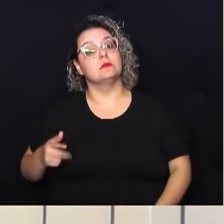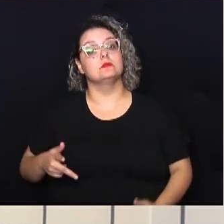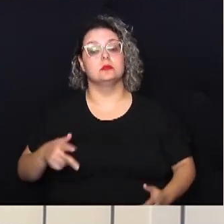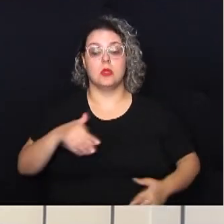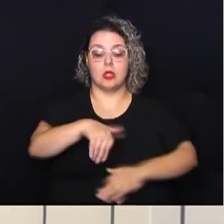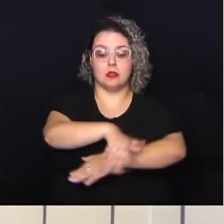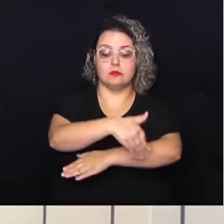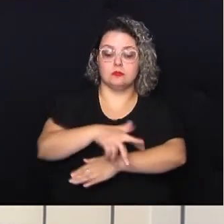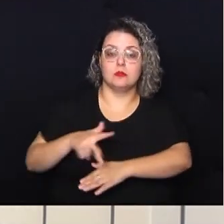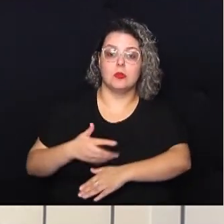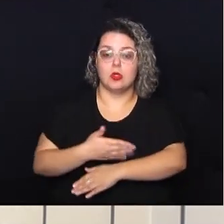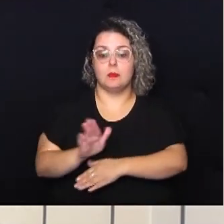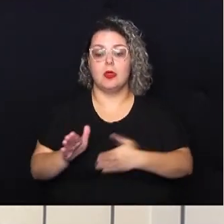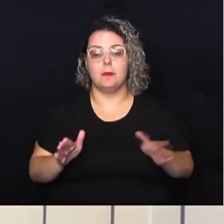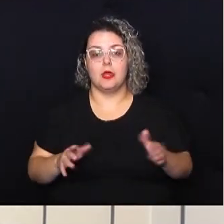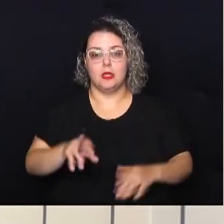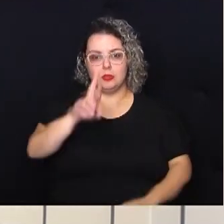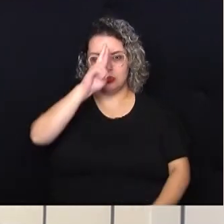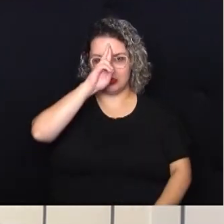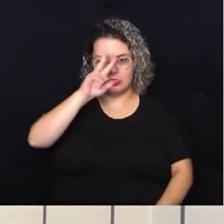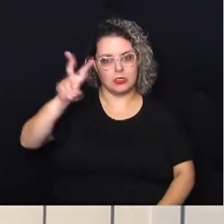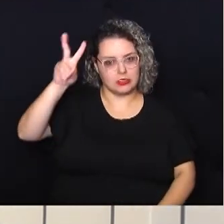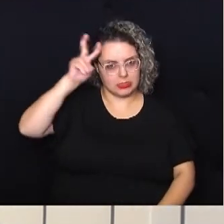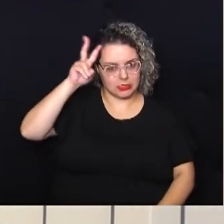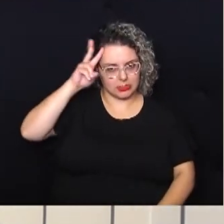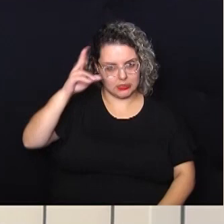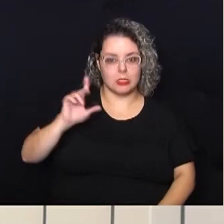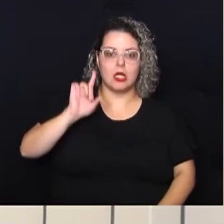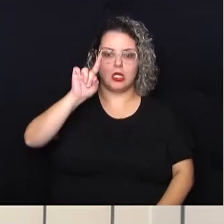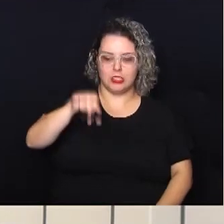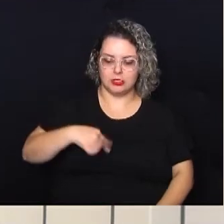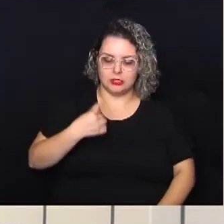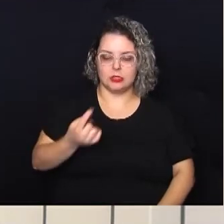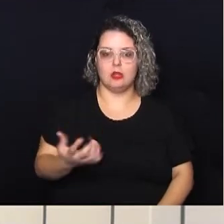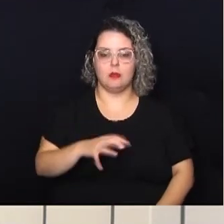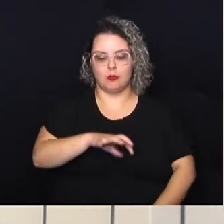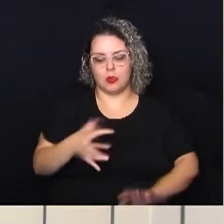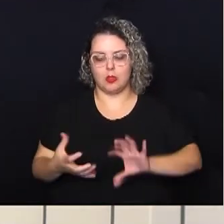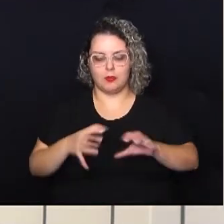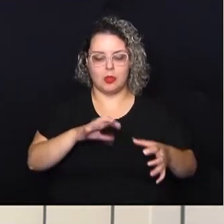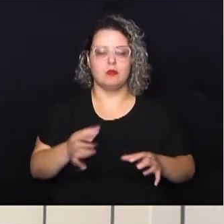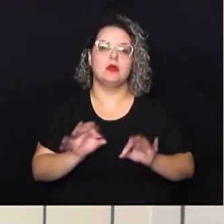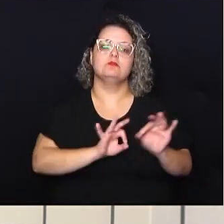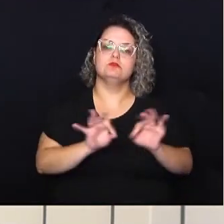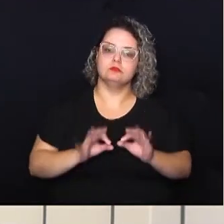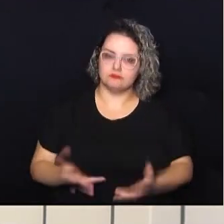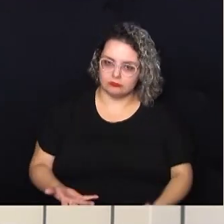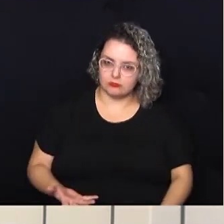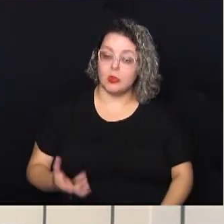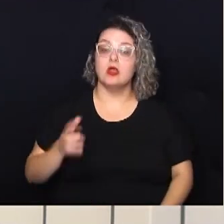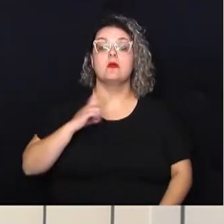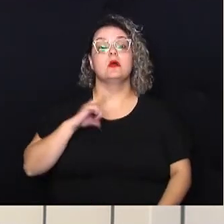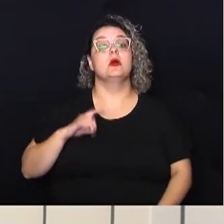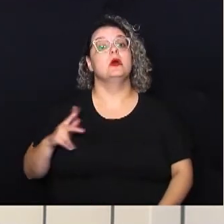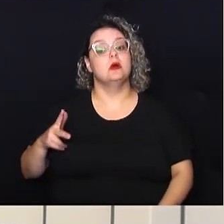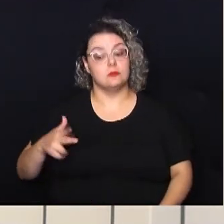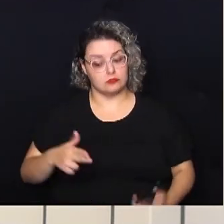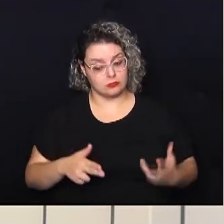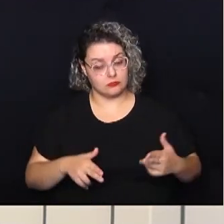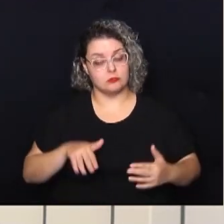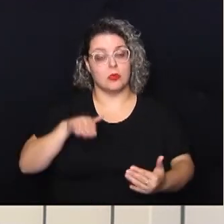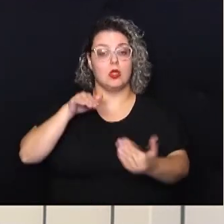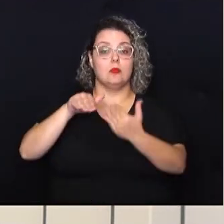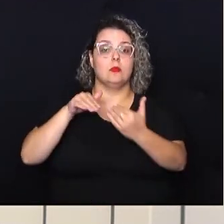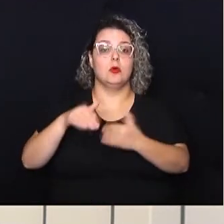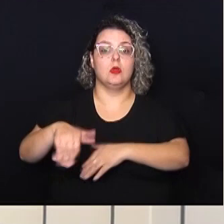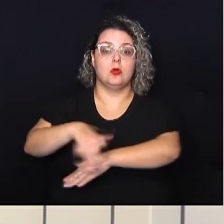liberadas até o meio-dia da segunda-feira, após a desmontagem das estruturas. Vai haver bloqueio ao tráfego de veículos na